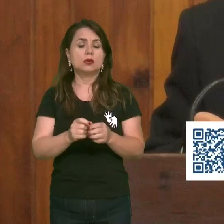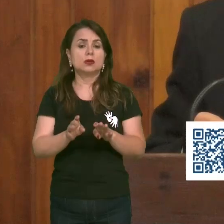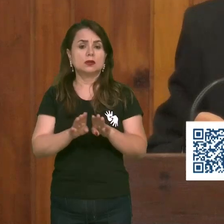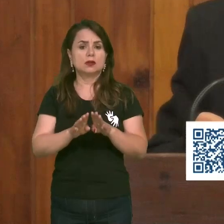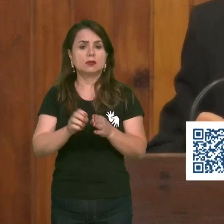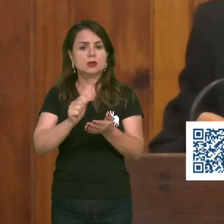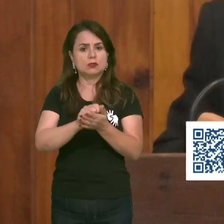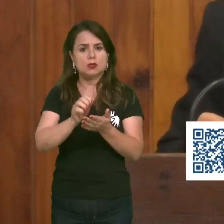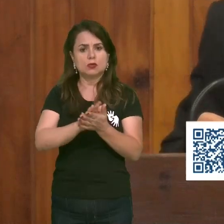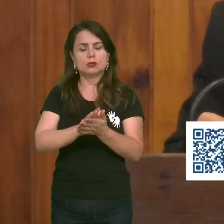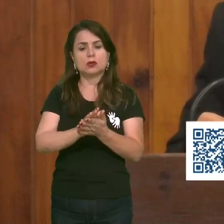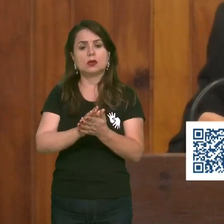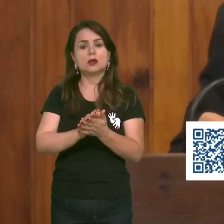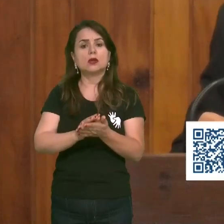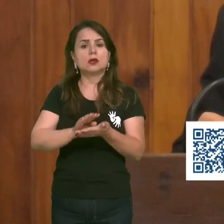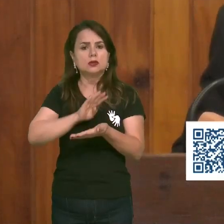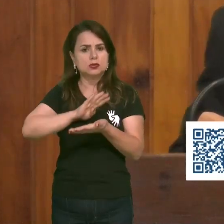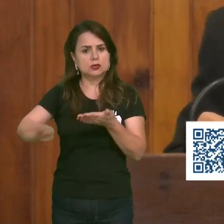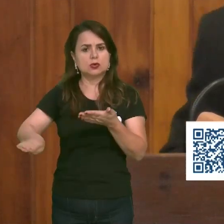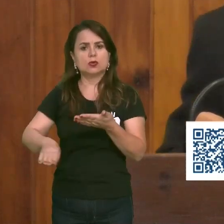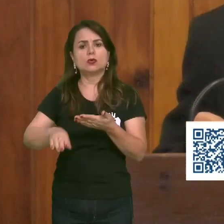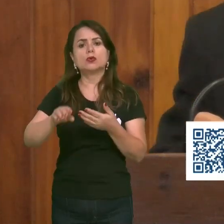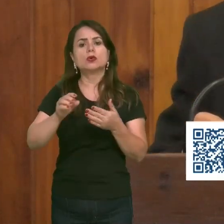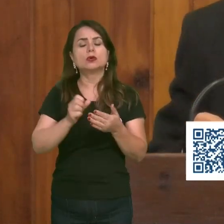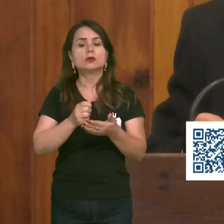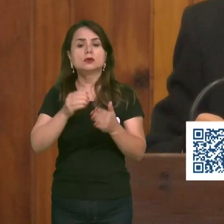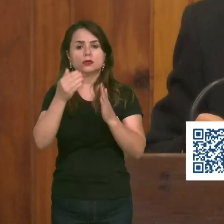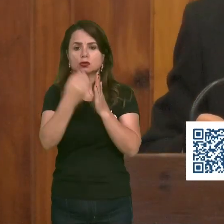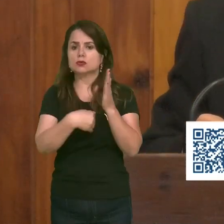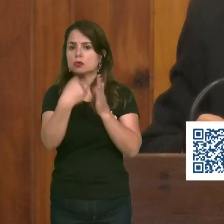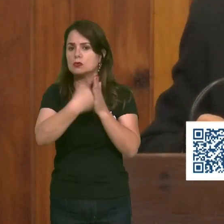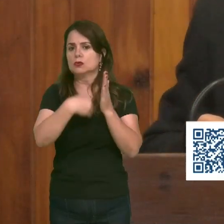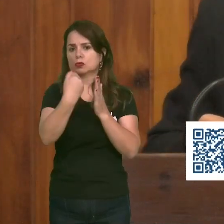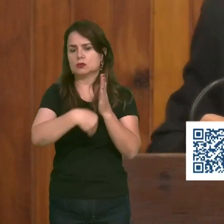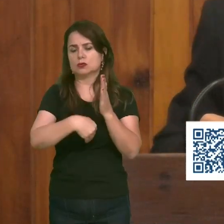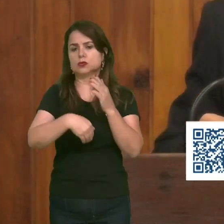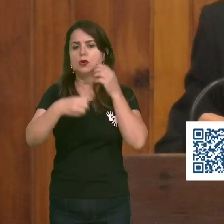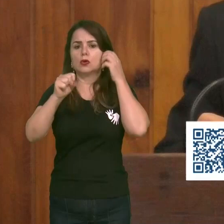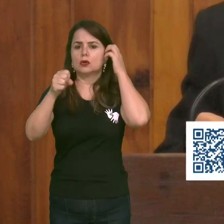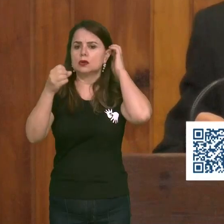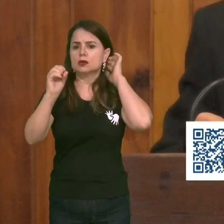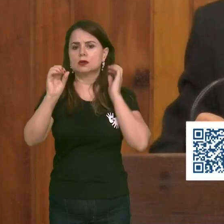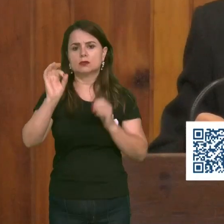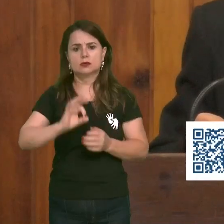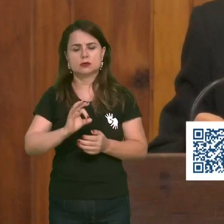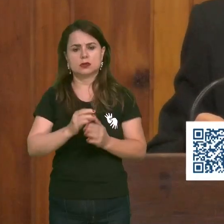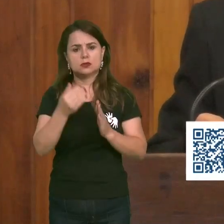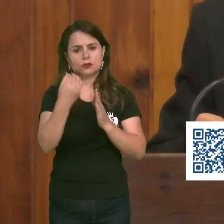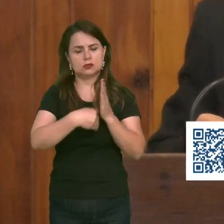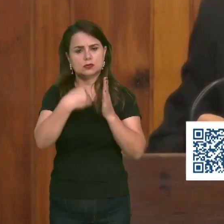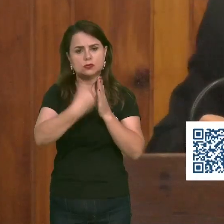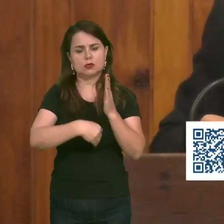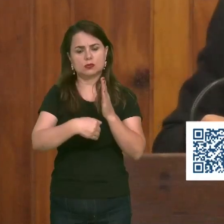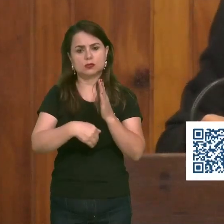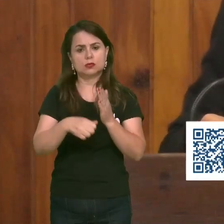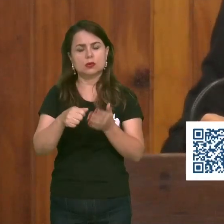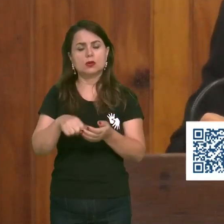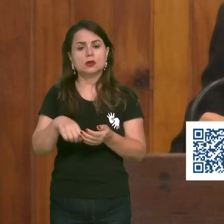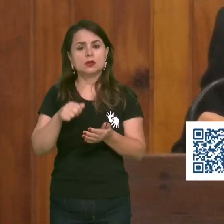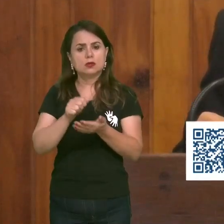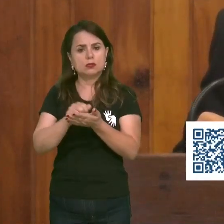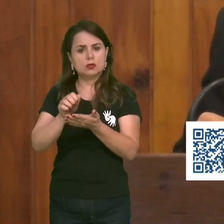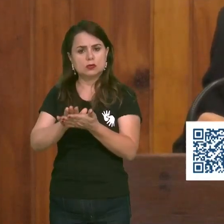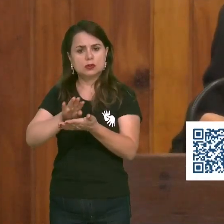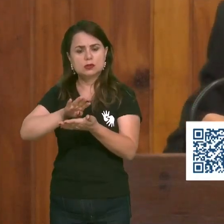31 de março de 2021 e 80% de desconto sobre multas e juros pagamento feito em 10